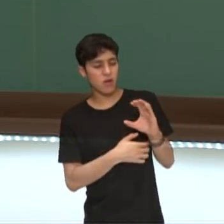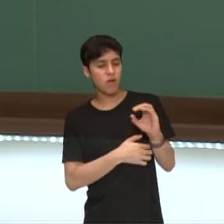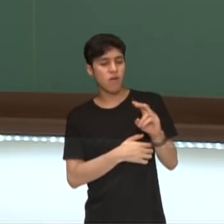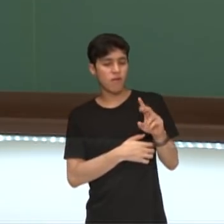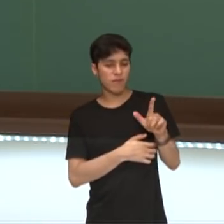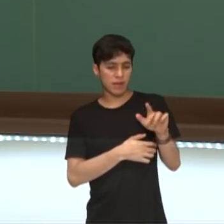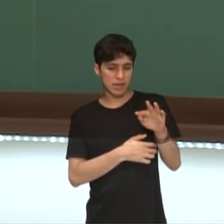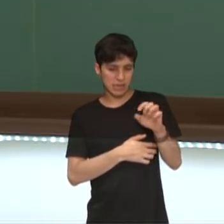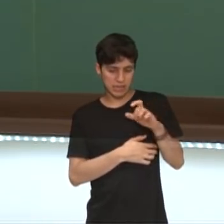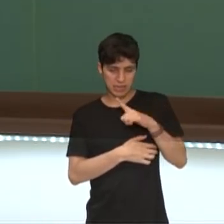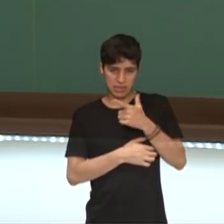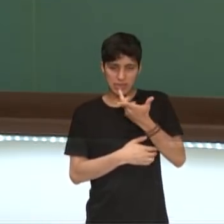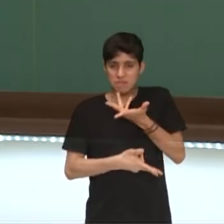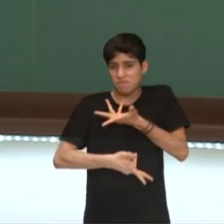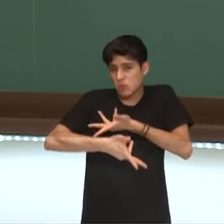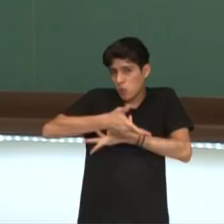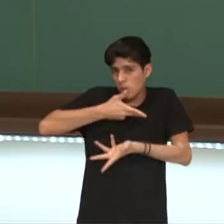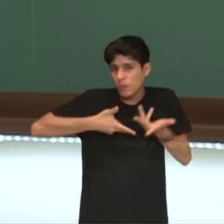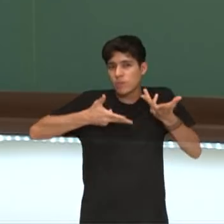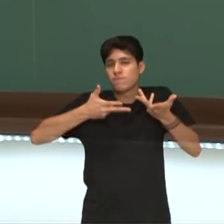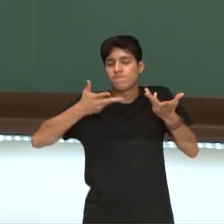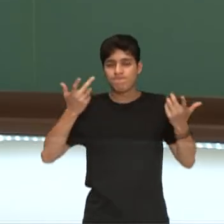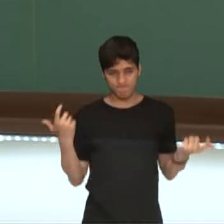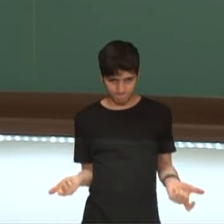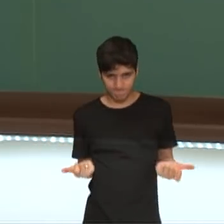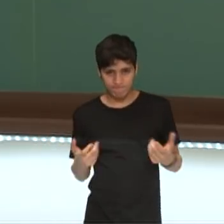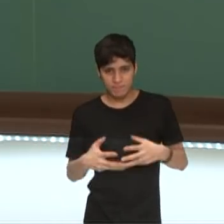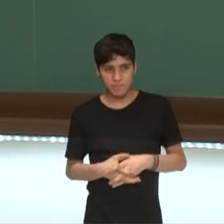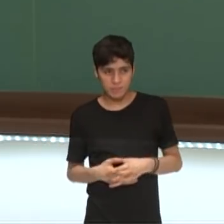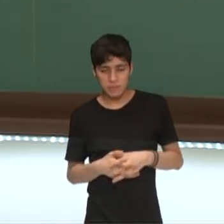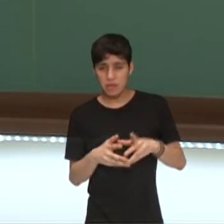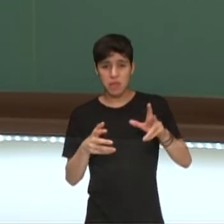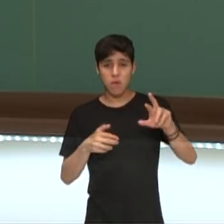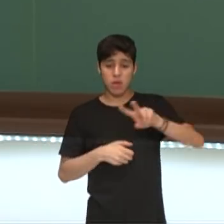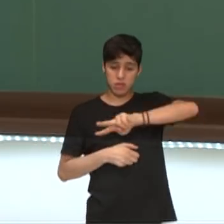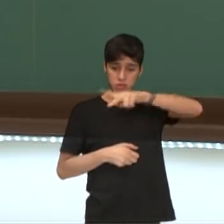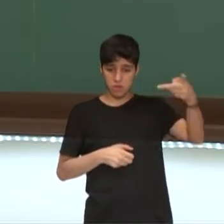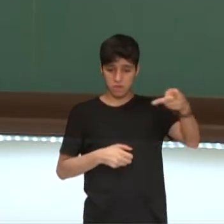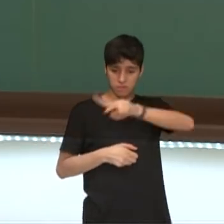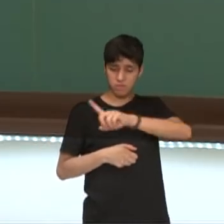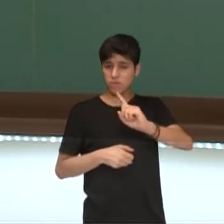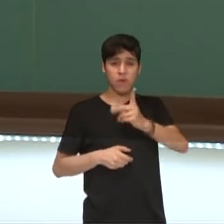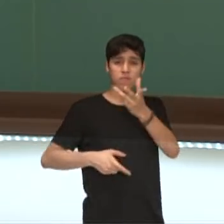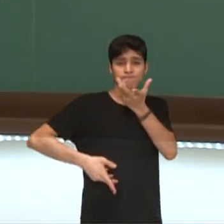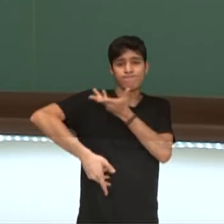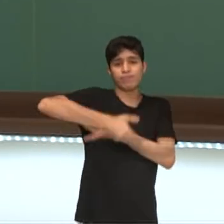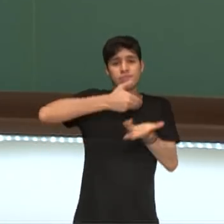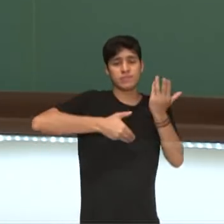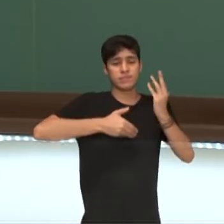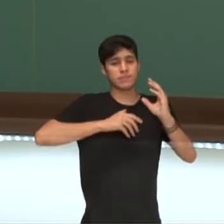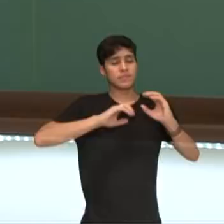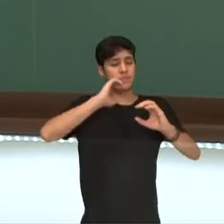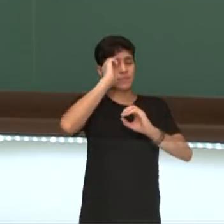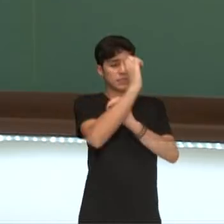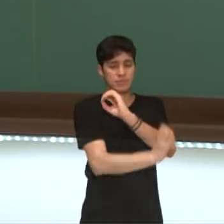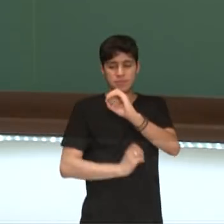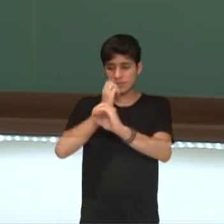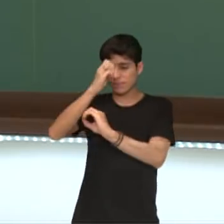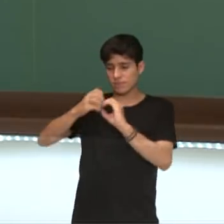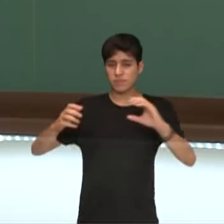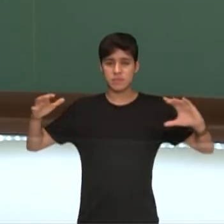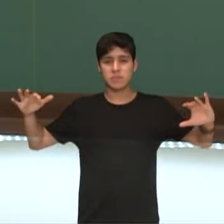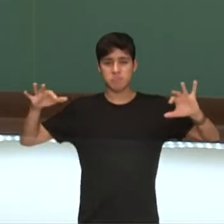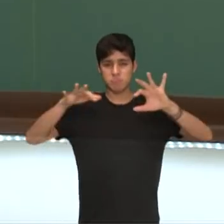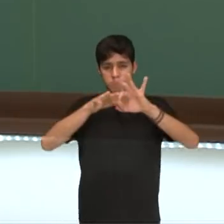que existe chamado compartilhamento, tá? Compartilhamento, não há doação. Os elétrons da camada de valência fazem parte